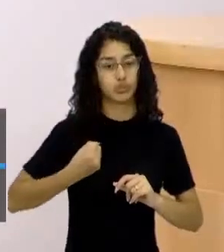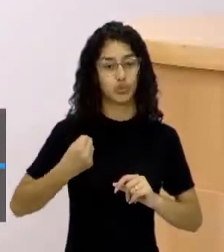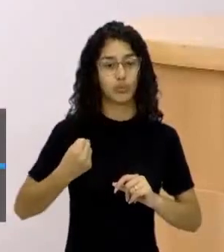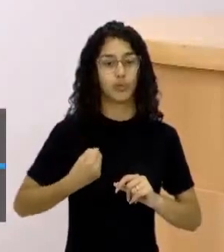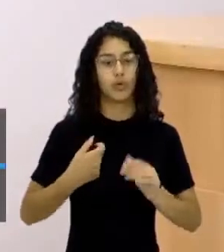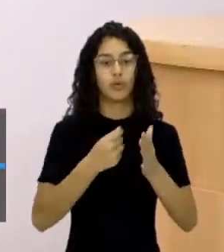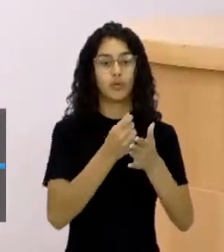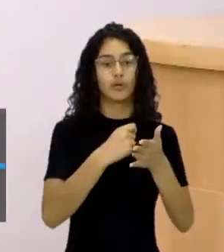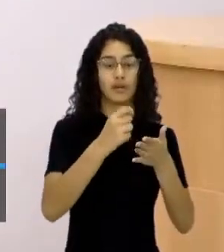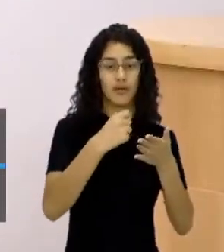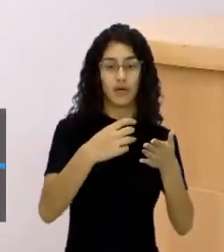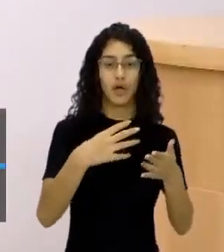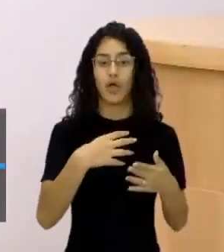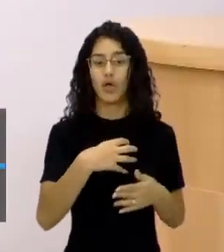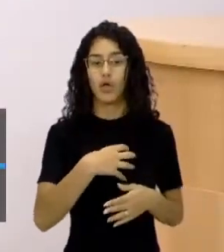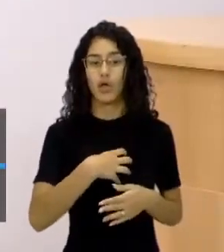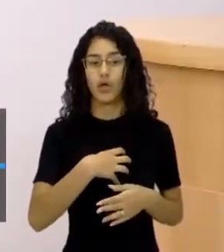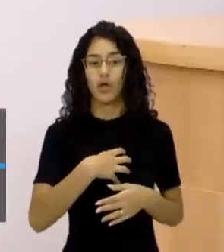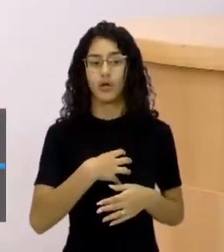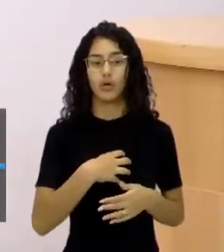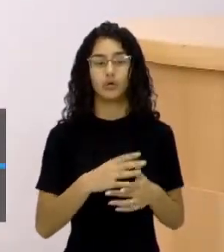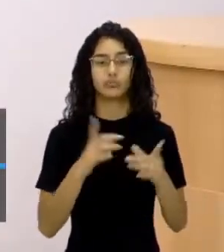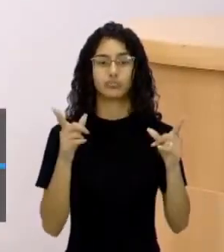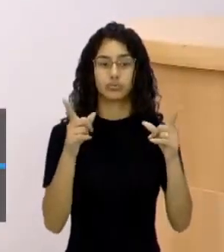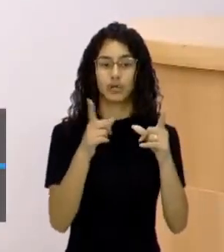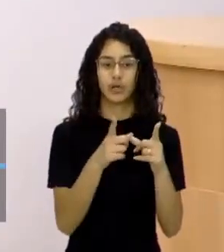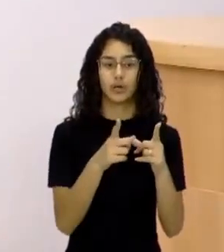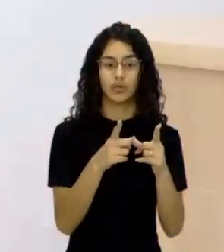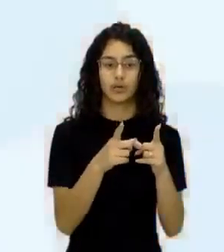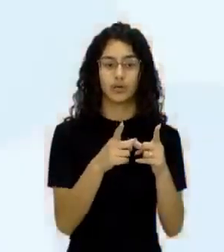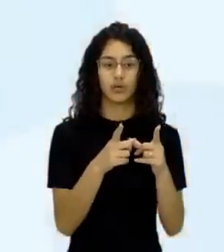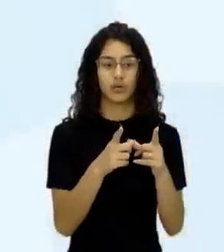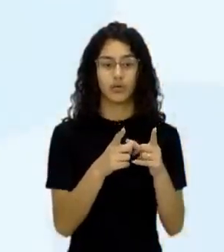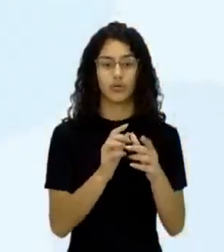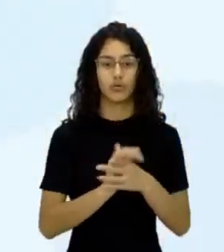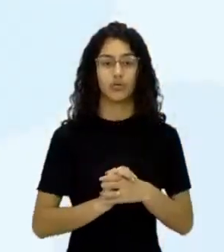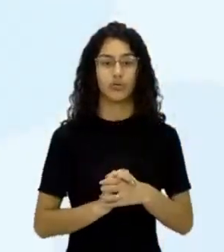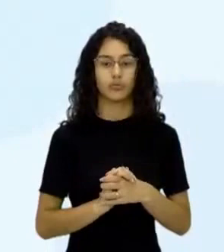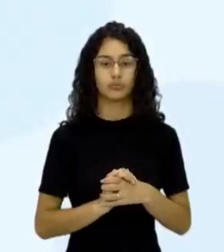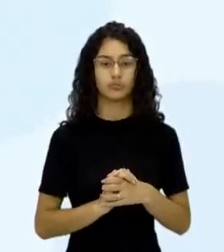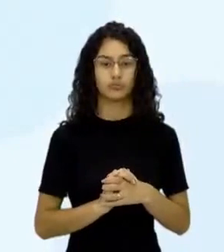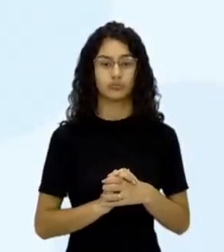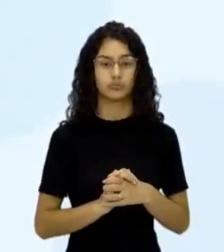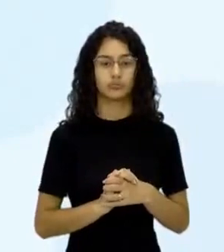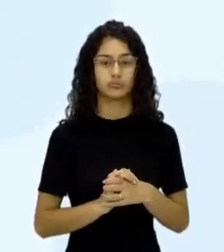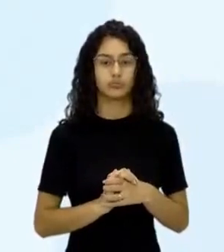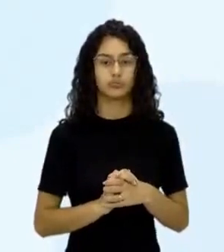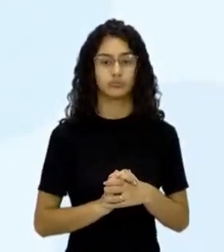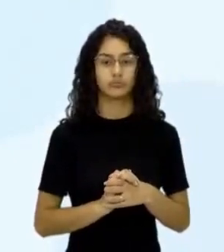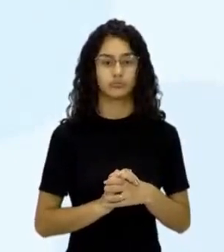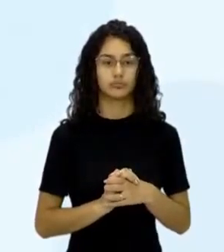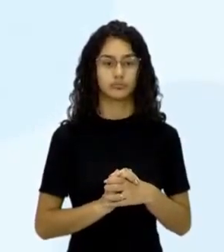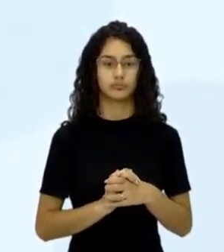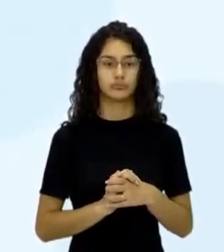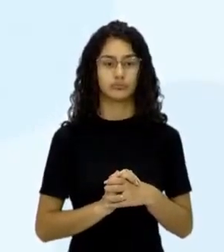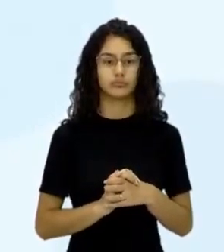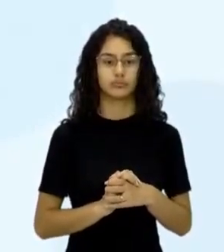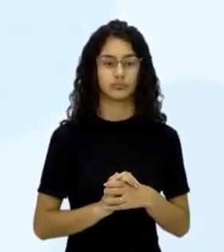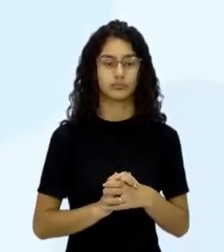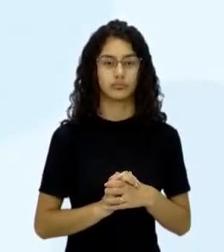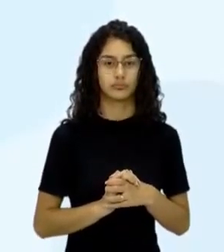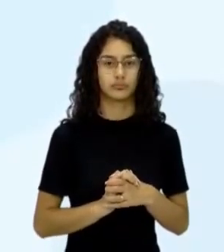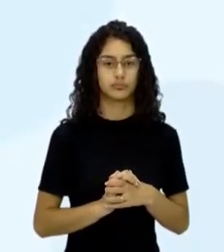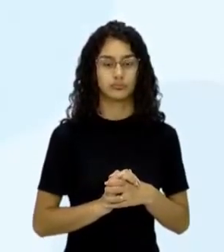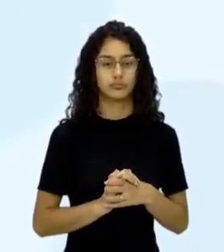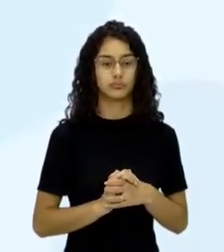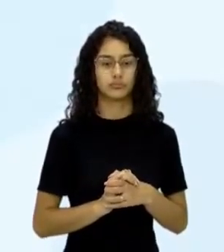escrever de forma que ele fique pequeno ou de um tamanho... Opa, voltar aqui pegar minha caneta, desculpa. Esqueci